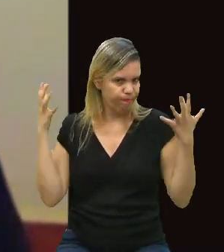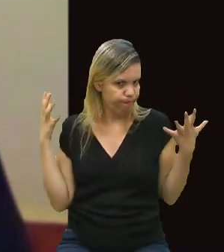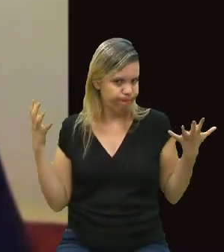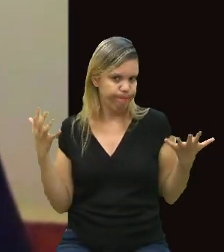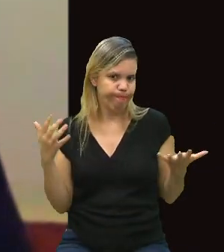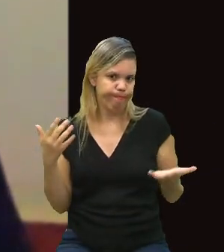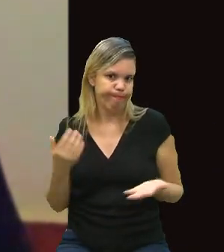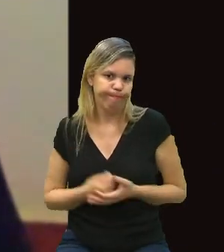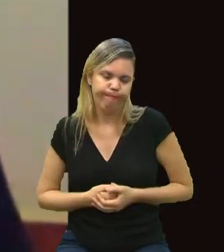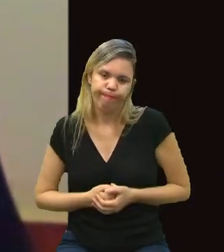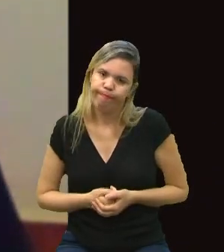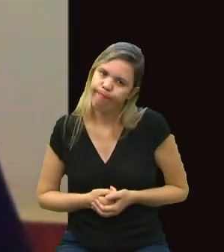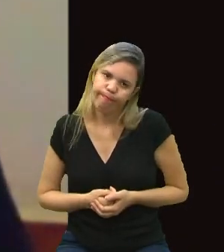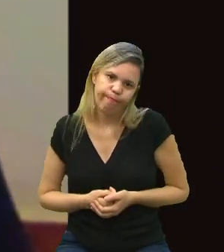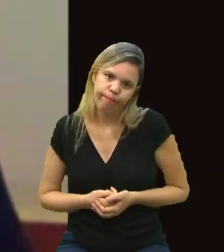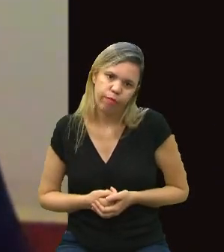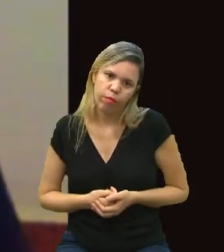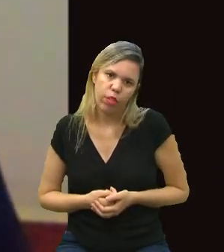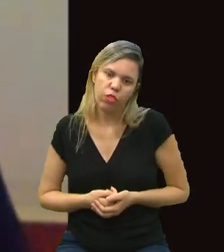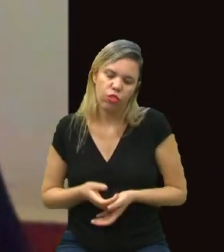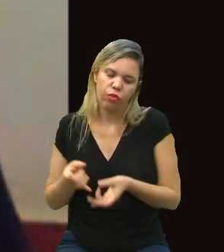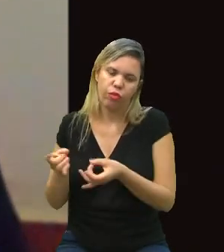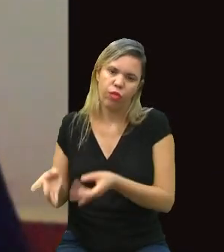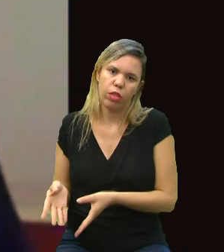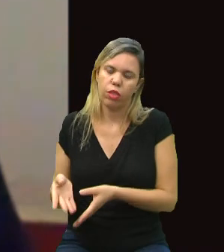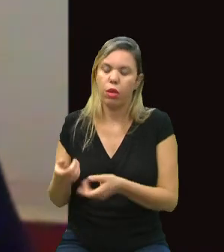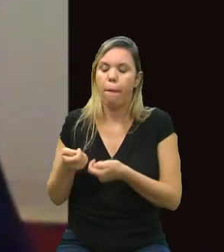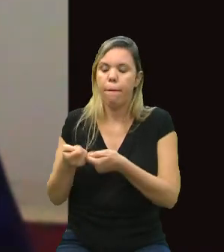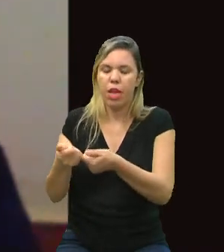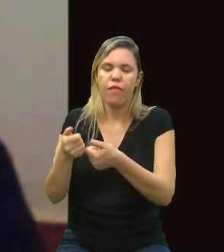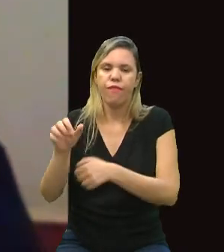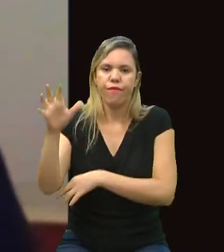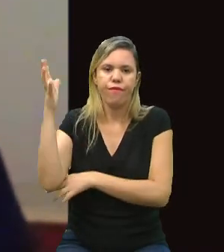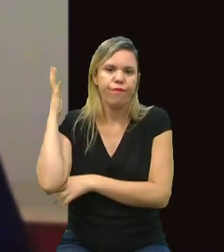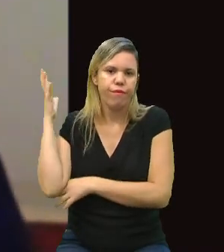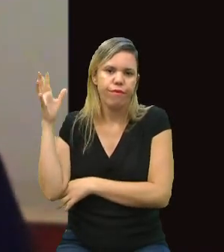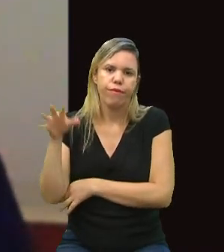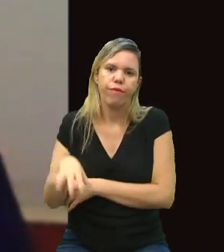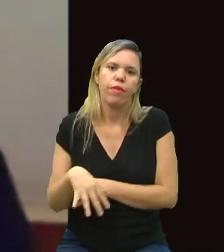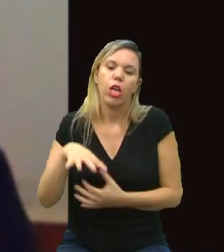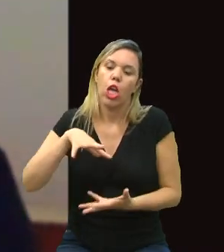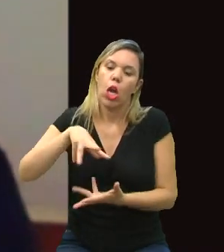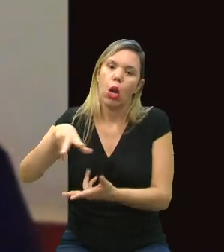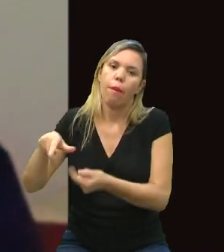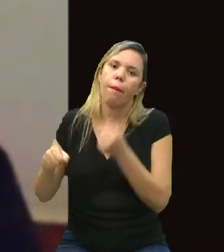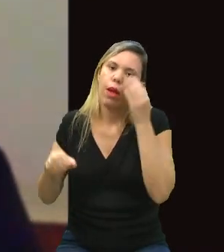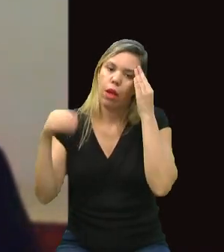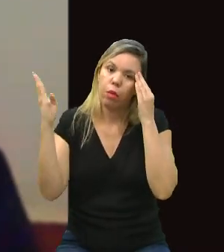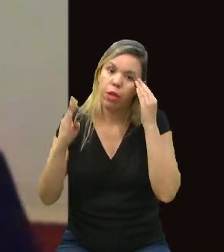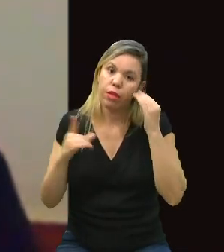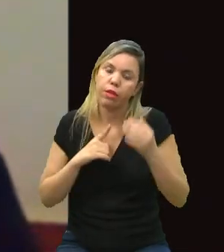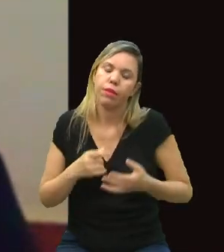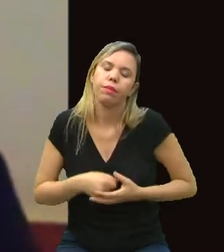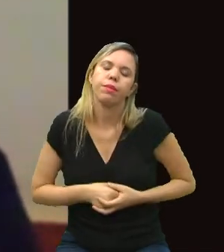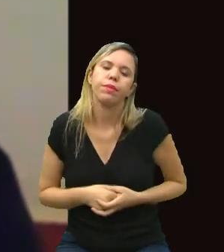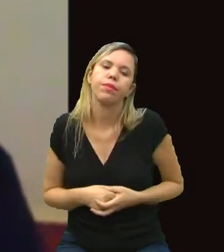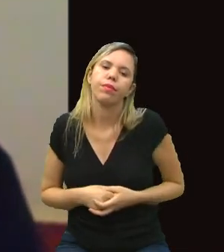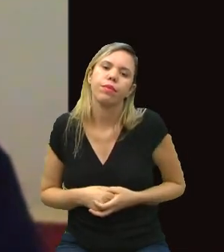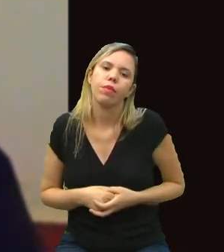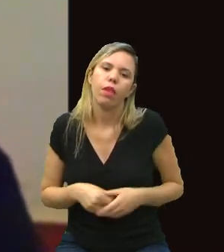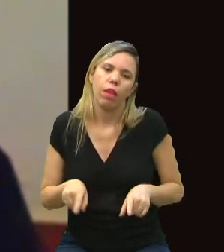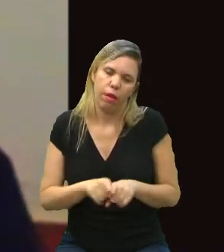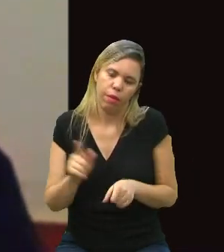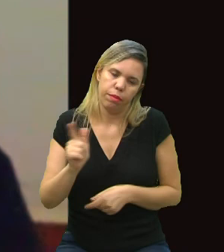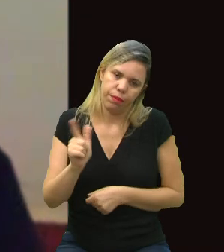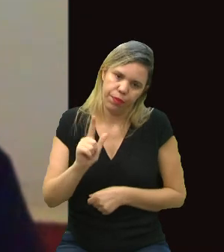benefício ambiental, que é até global, que o Brasil tem. E fora isso, claro, também é importante nos outros setores, os setores da